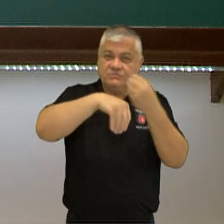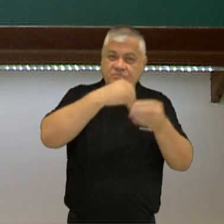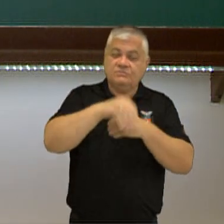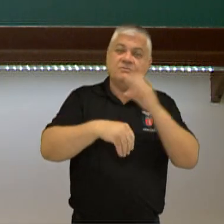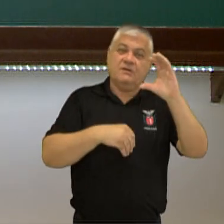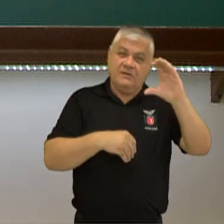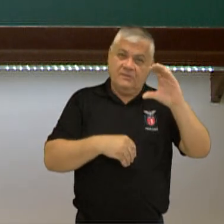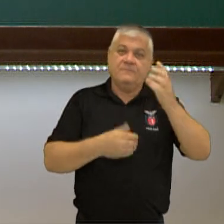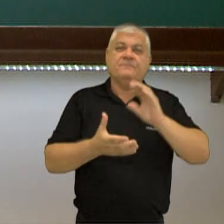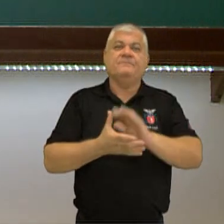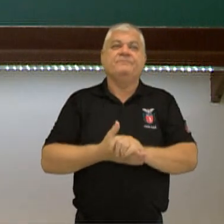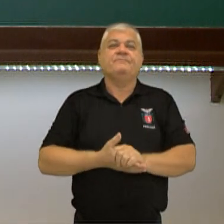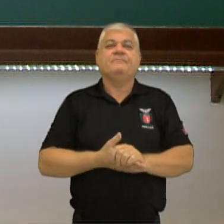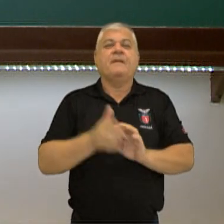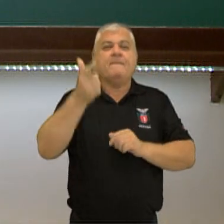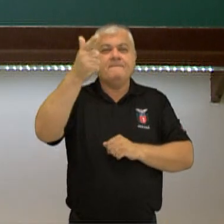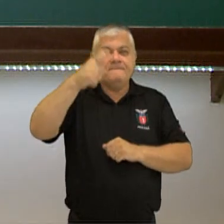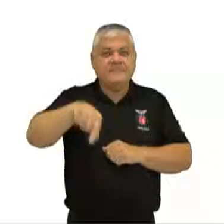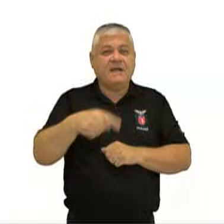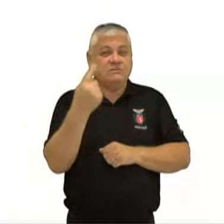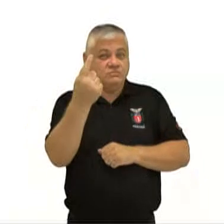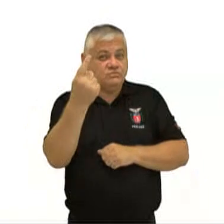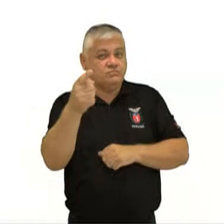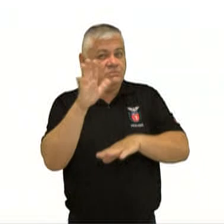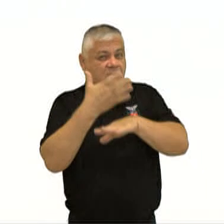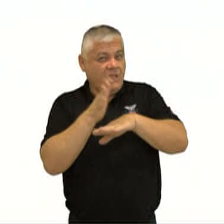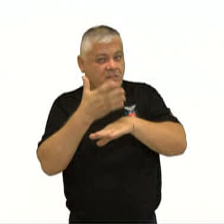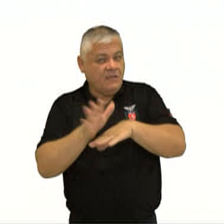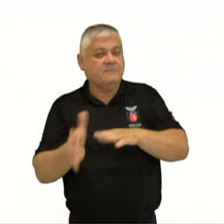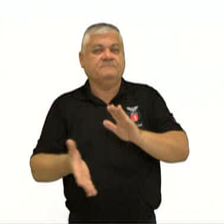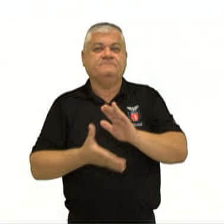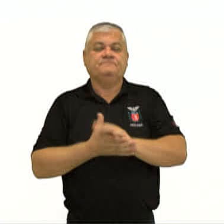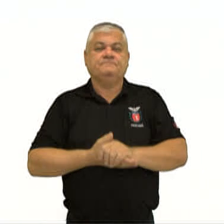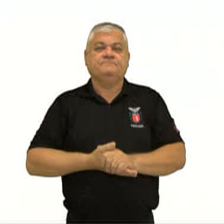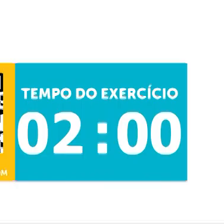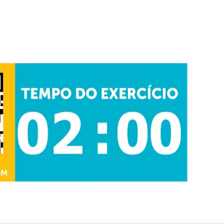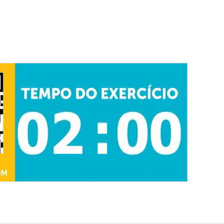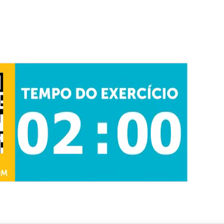bem? Mais uma questãozinha é com vocês.